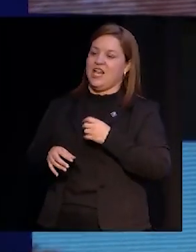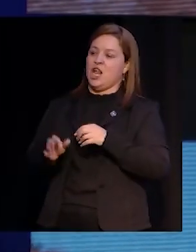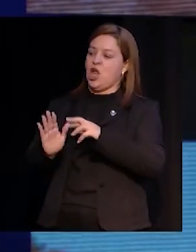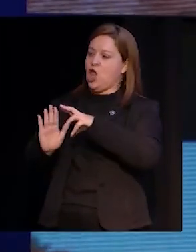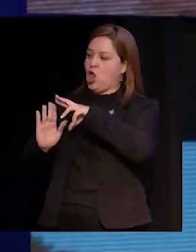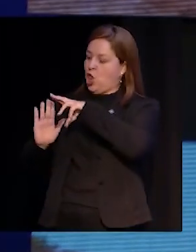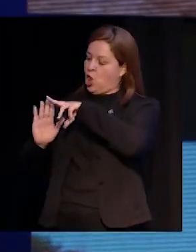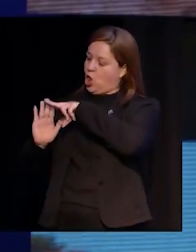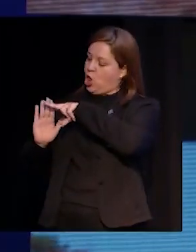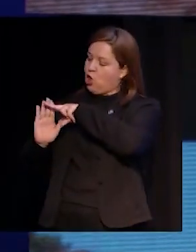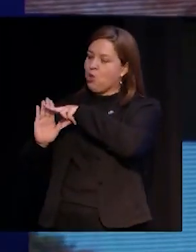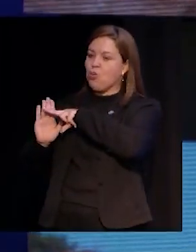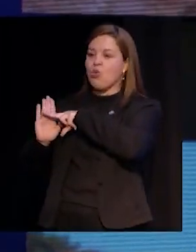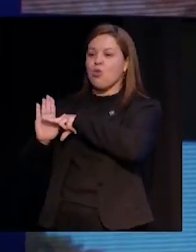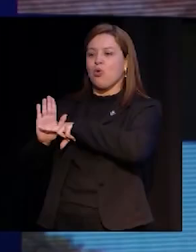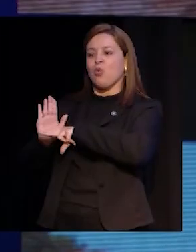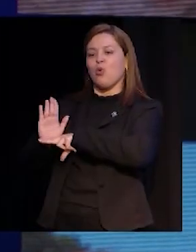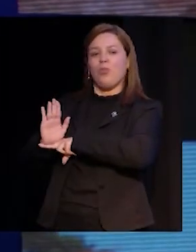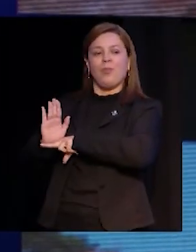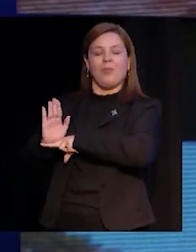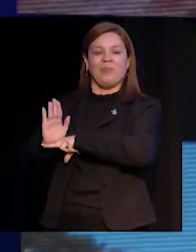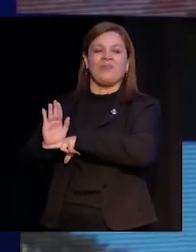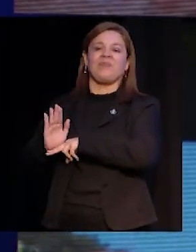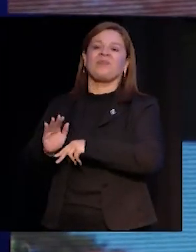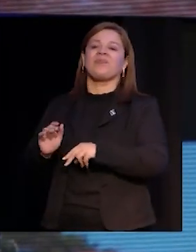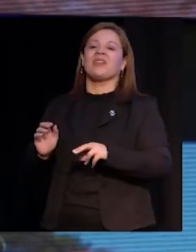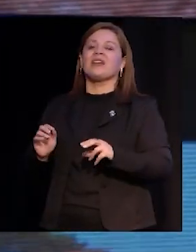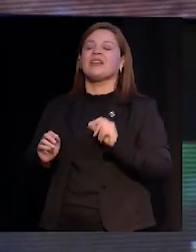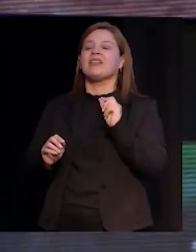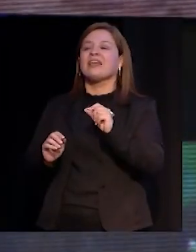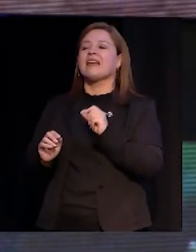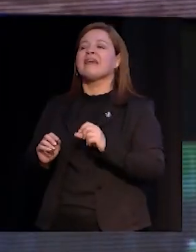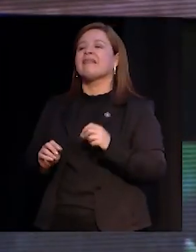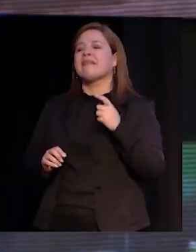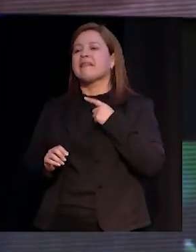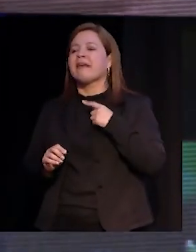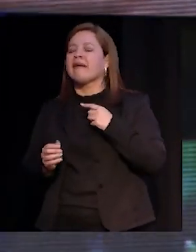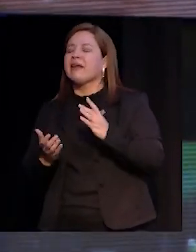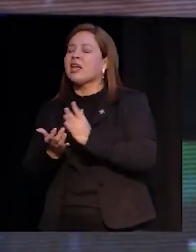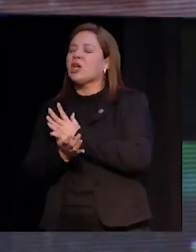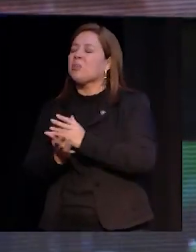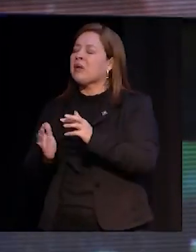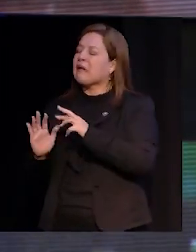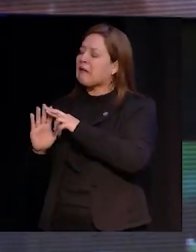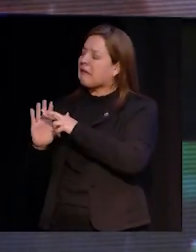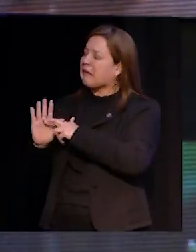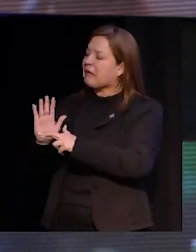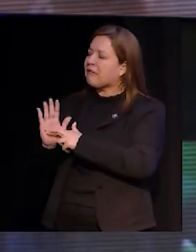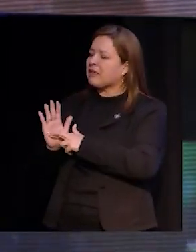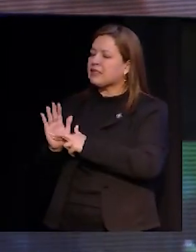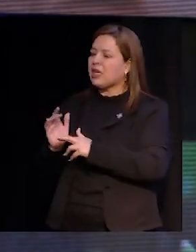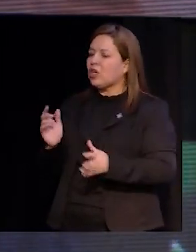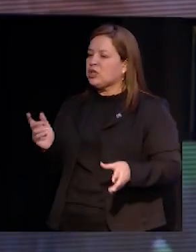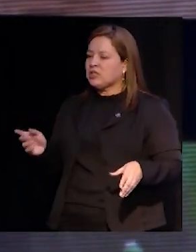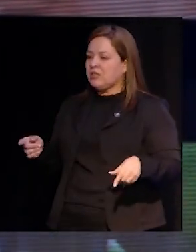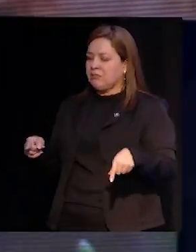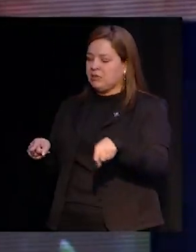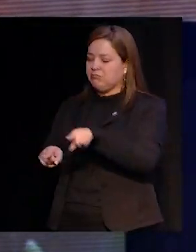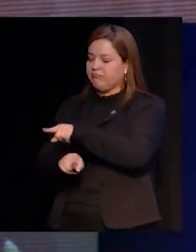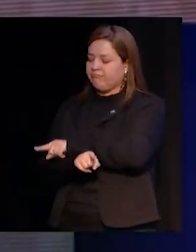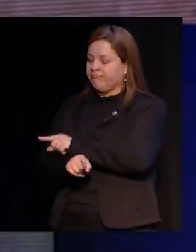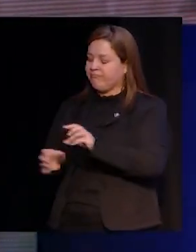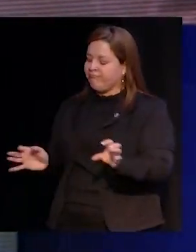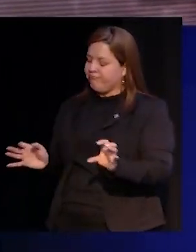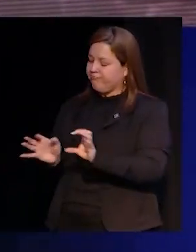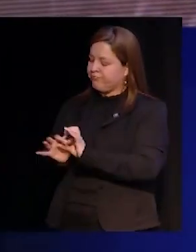norma a relacionar a atividade rural com o meio ambiente.